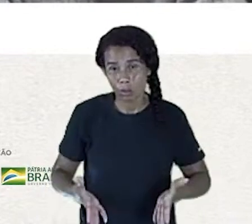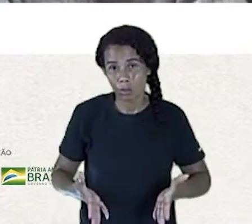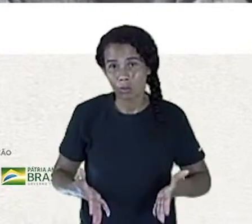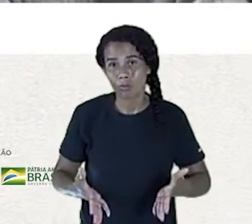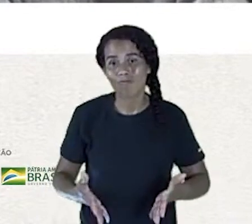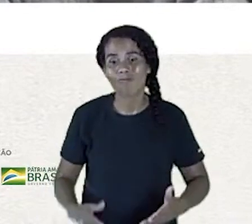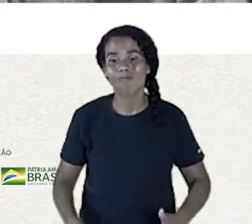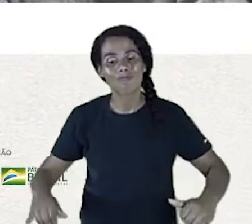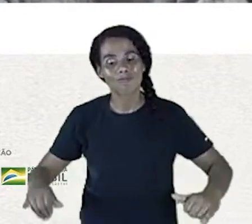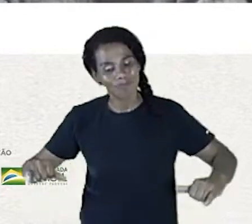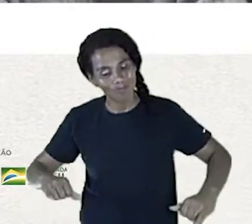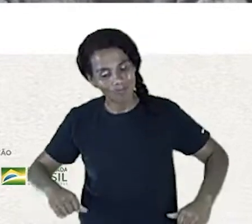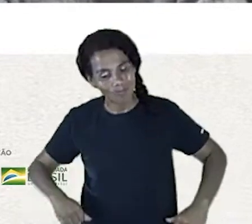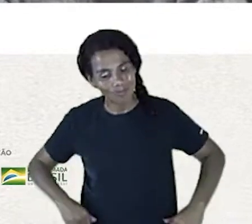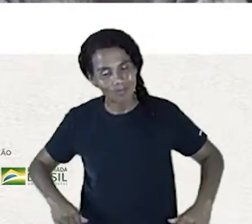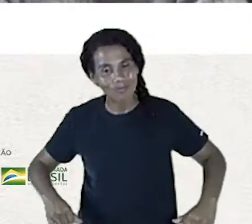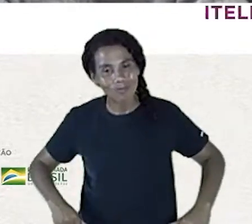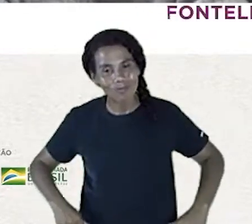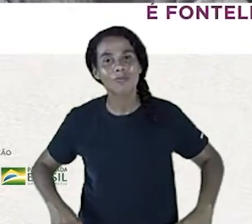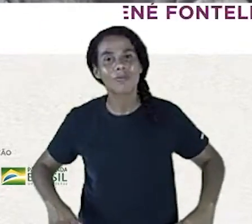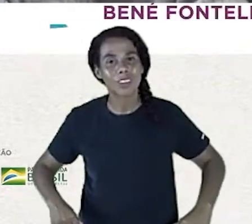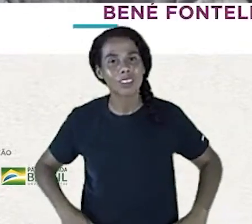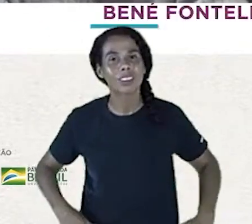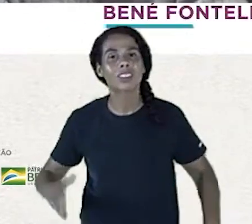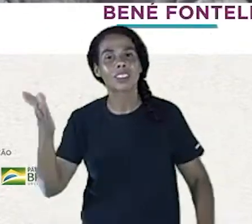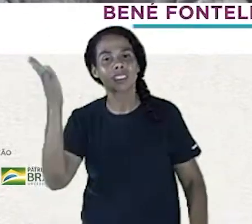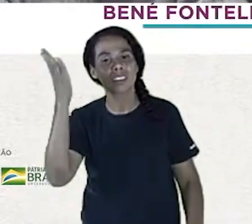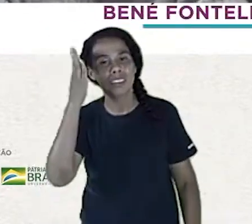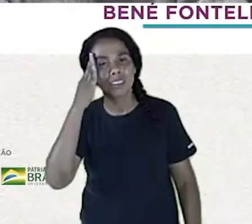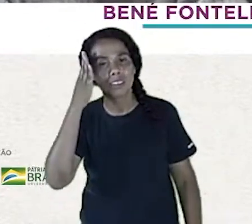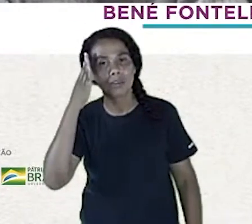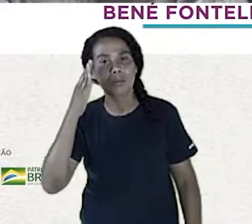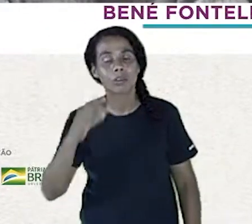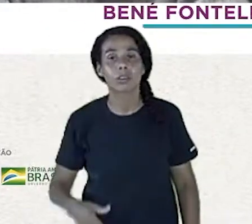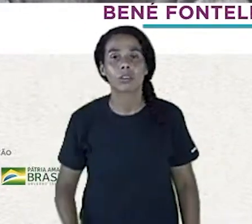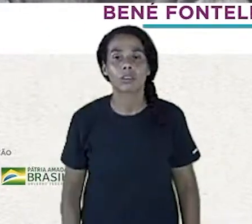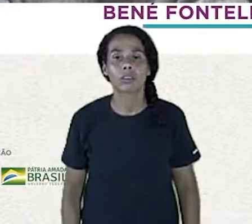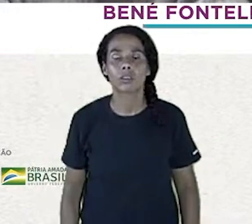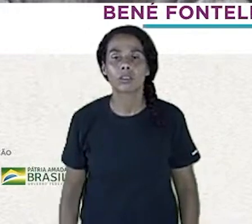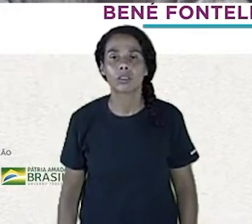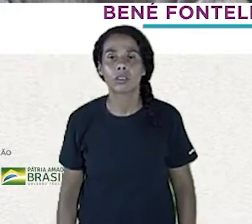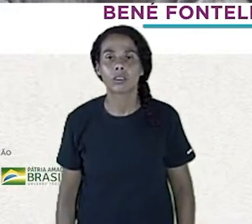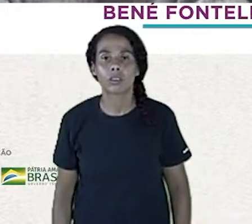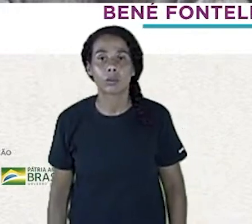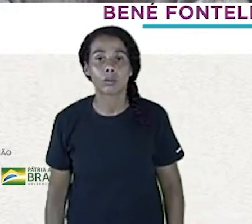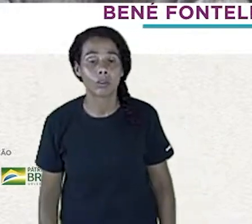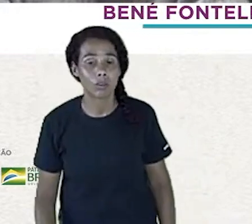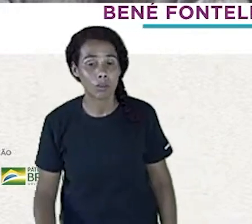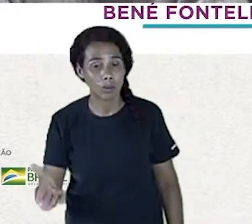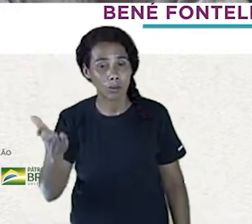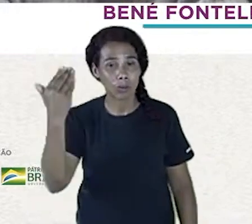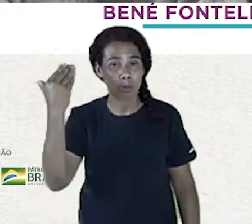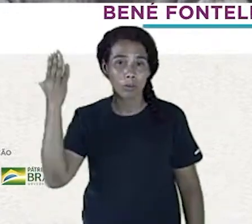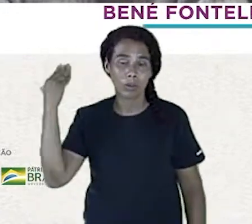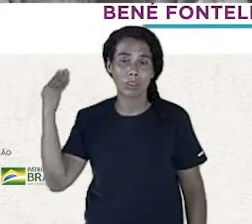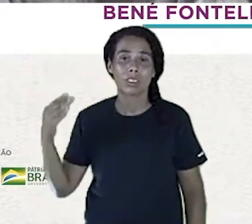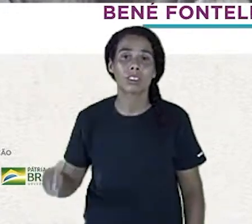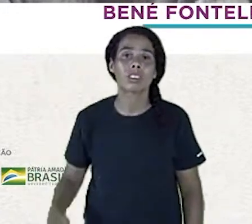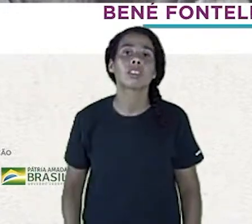Os tempos todos que vivemos antes, todos tiveram, enfim, dia e noite, o tempo